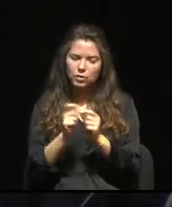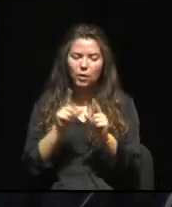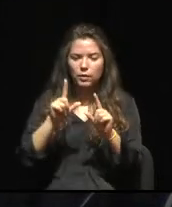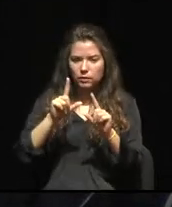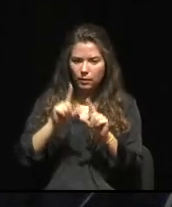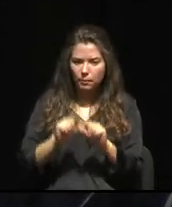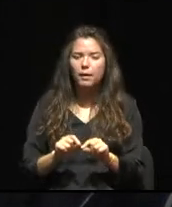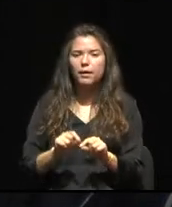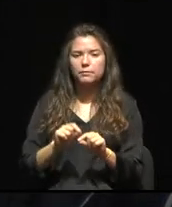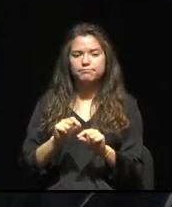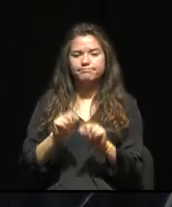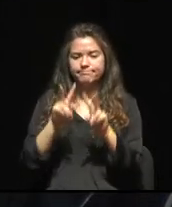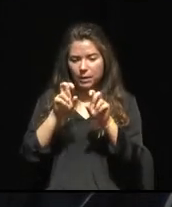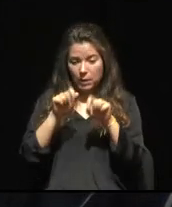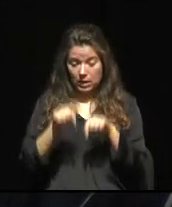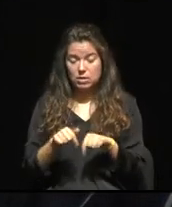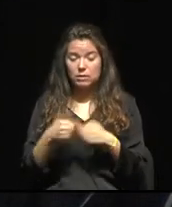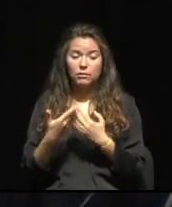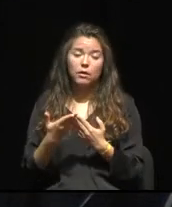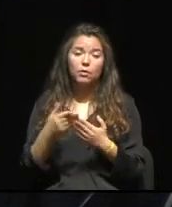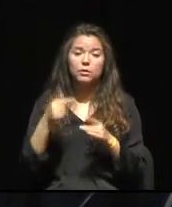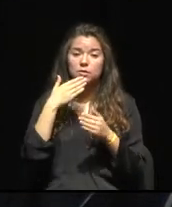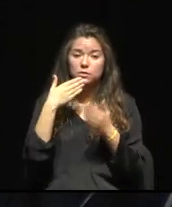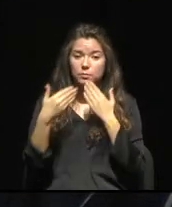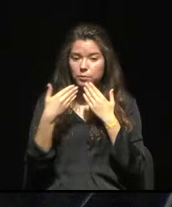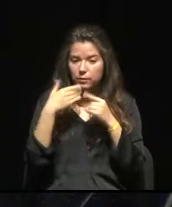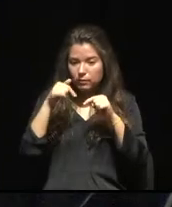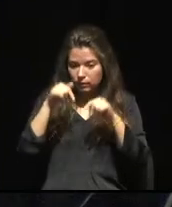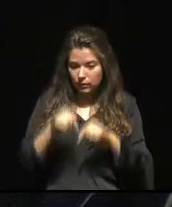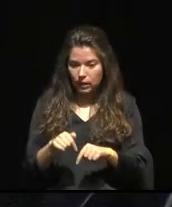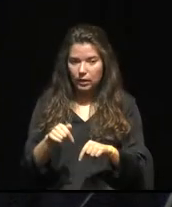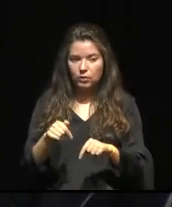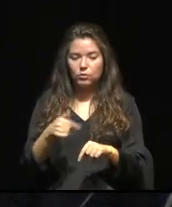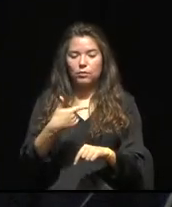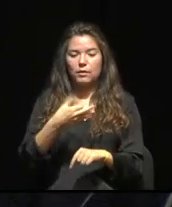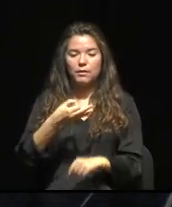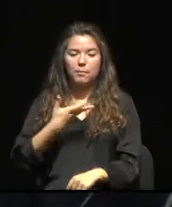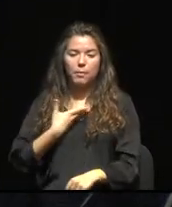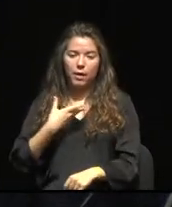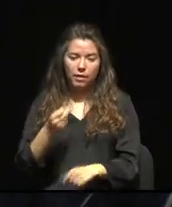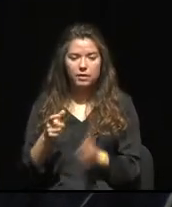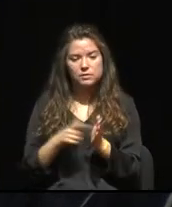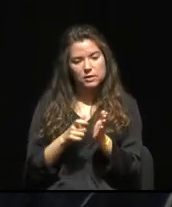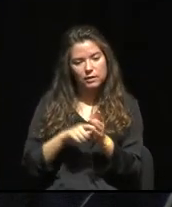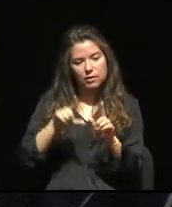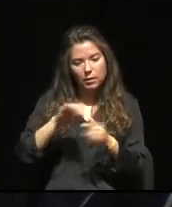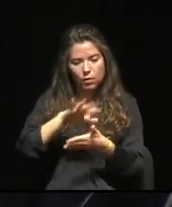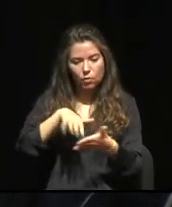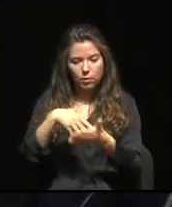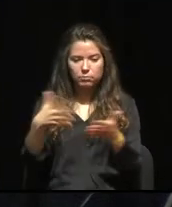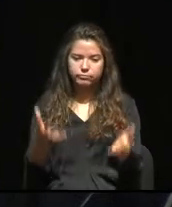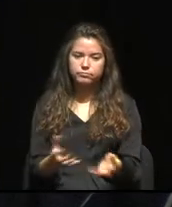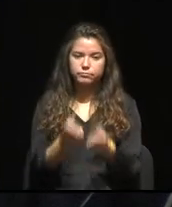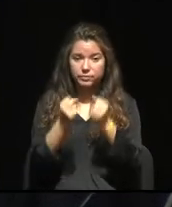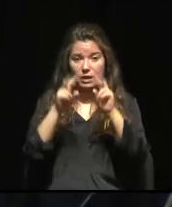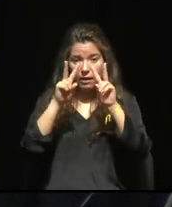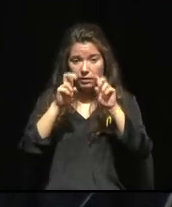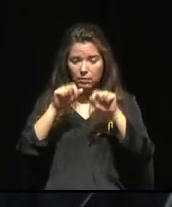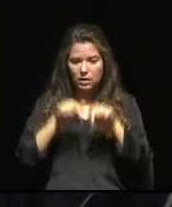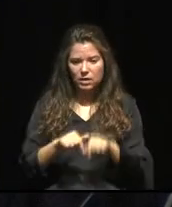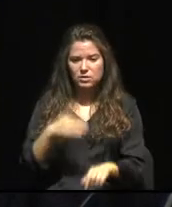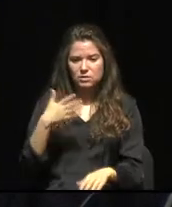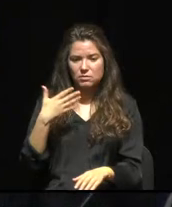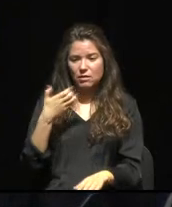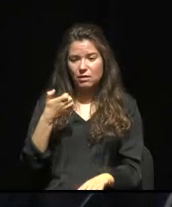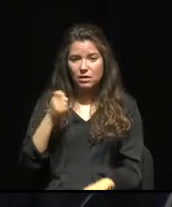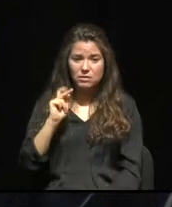matéria tal como referido a petição Versa sobre a Tapada das necessidades e o seu plano de salvaguarda matéria sobre a qual há mais de